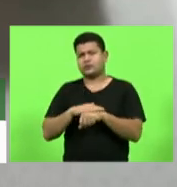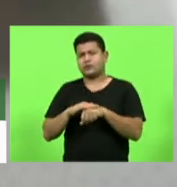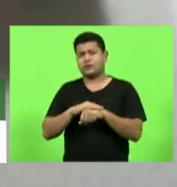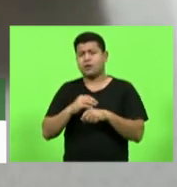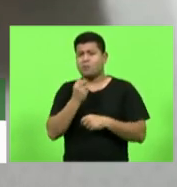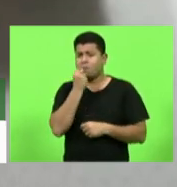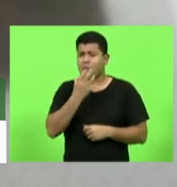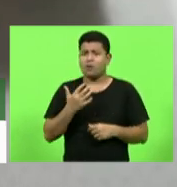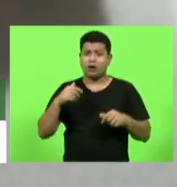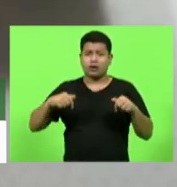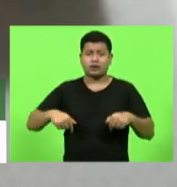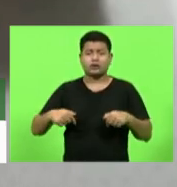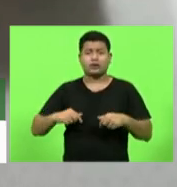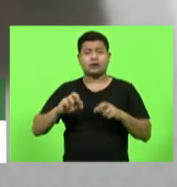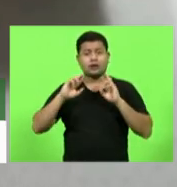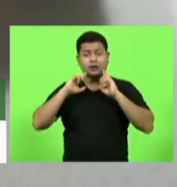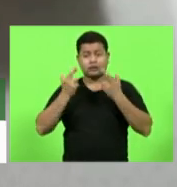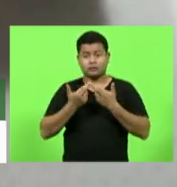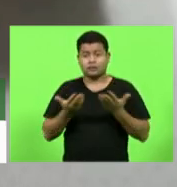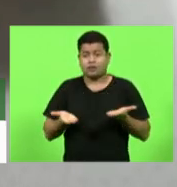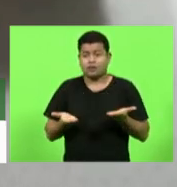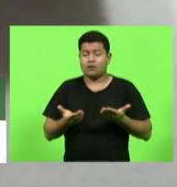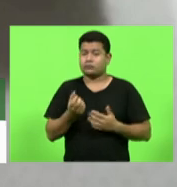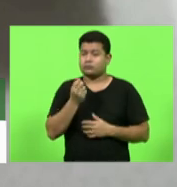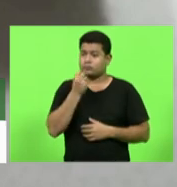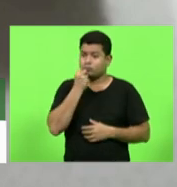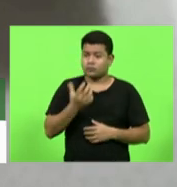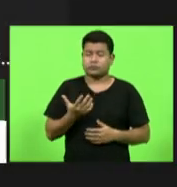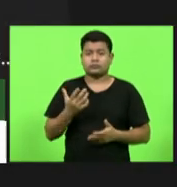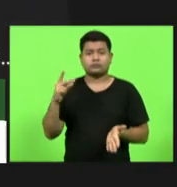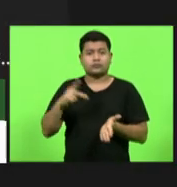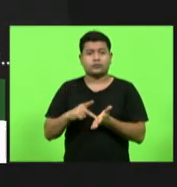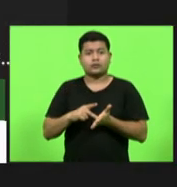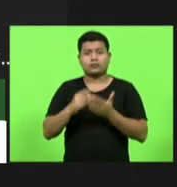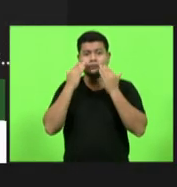que essa audiência pública é uma grande evidência. Muito obrigado.